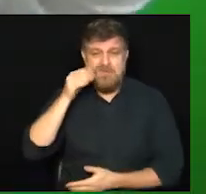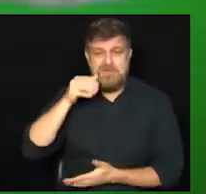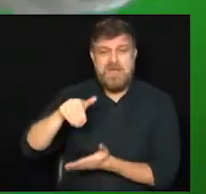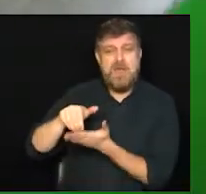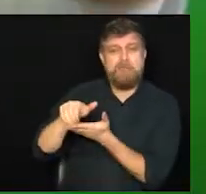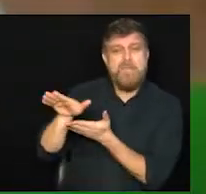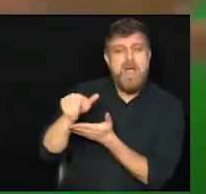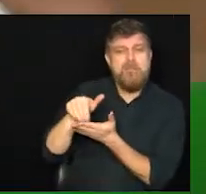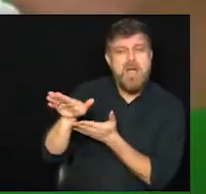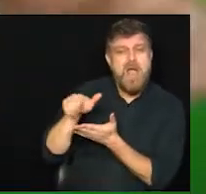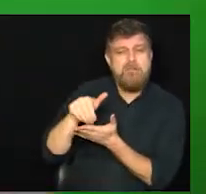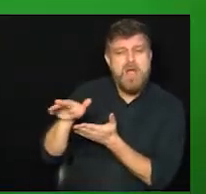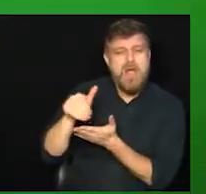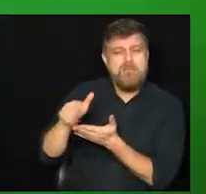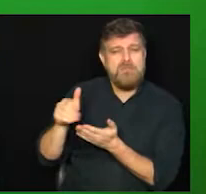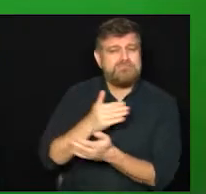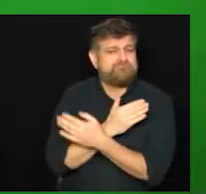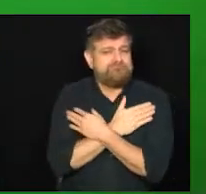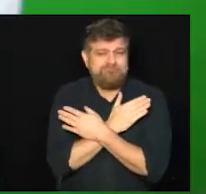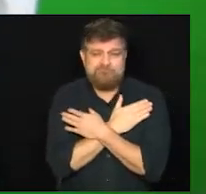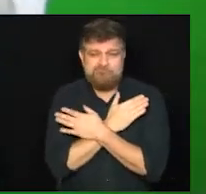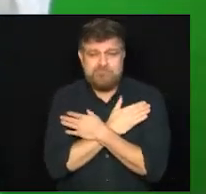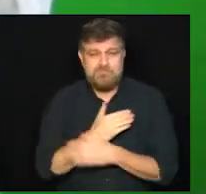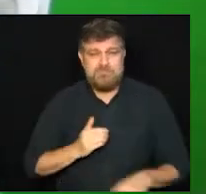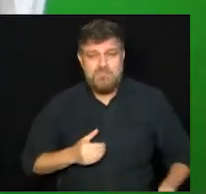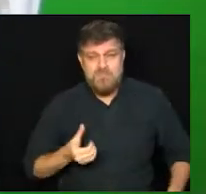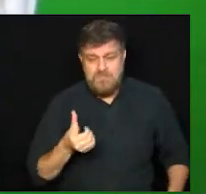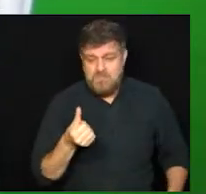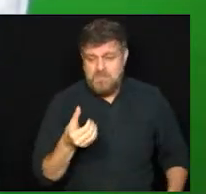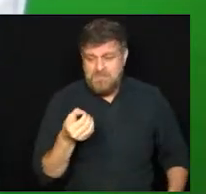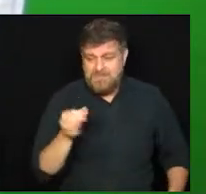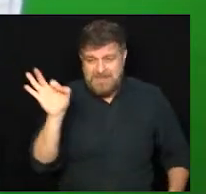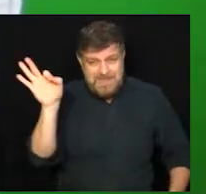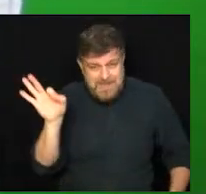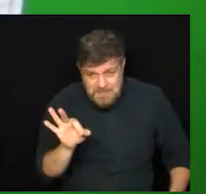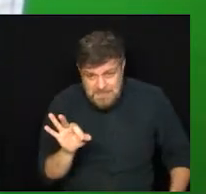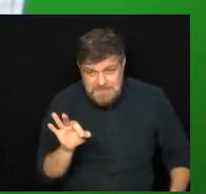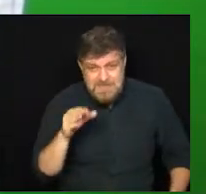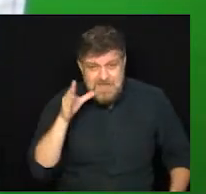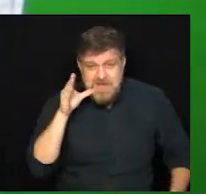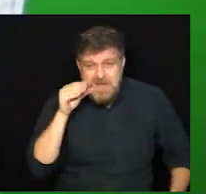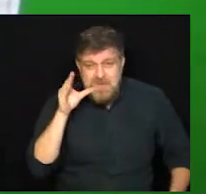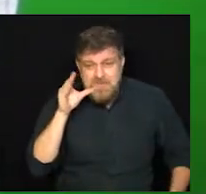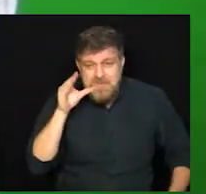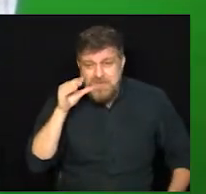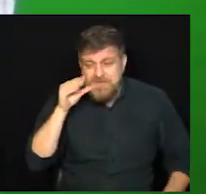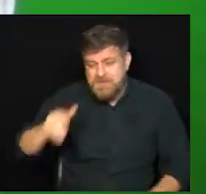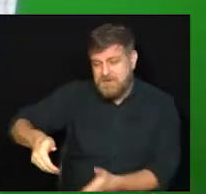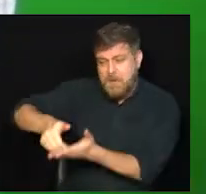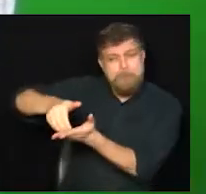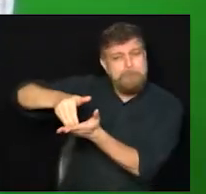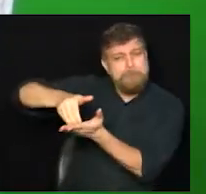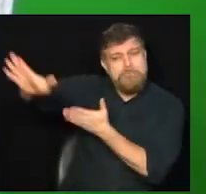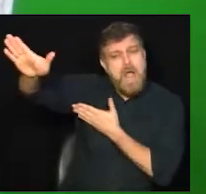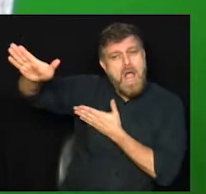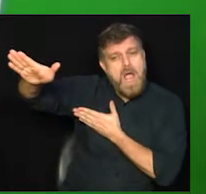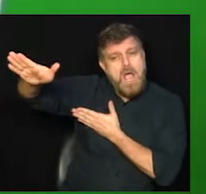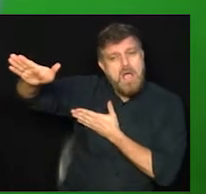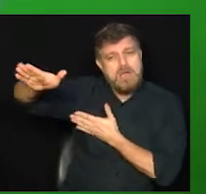em março, abril do ano passado, foi 60% de colaboradores